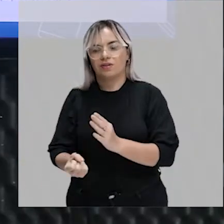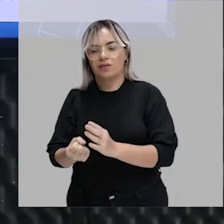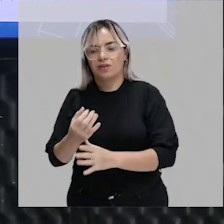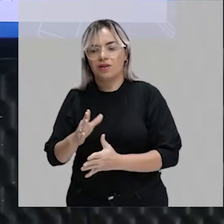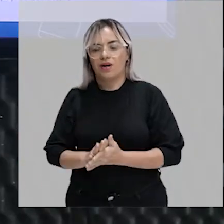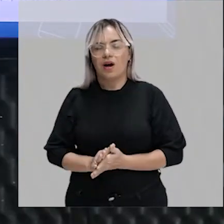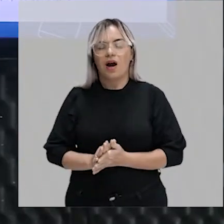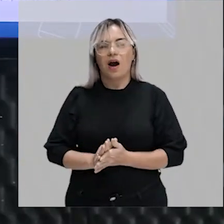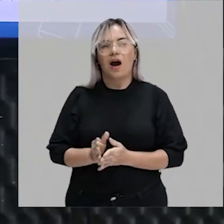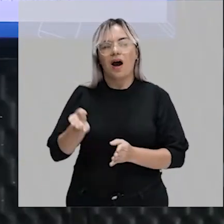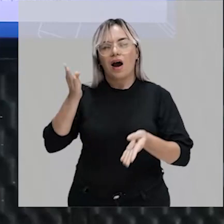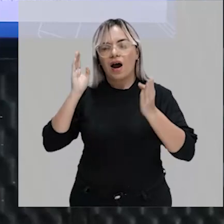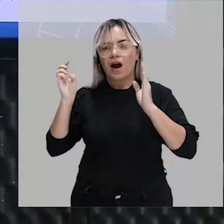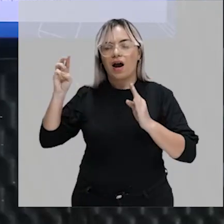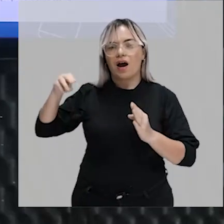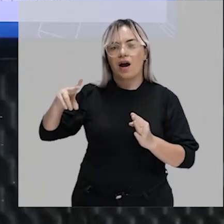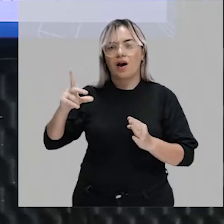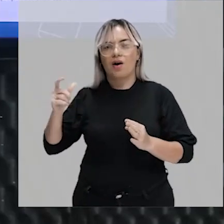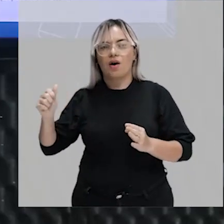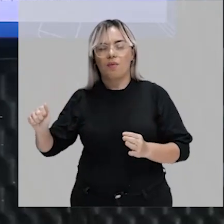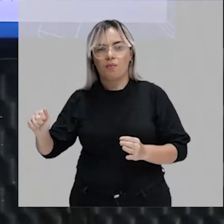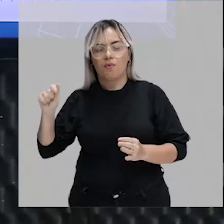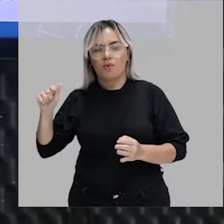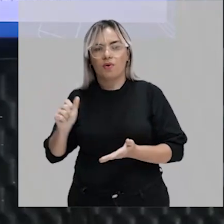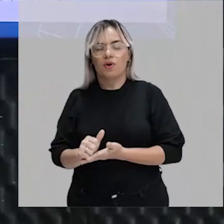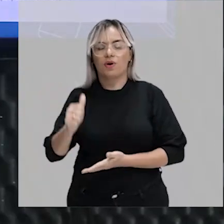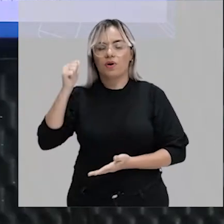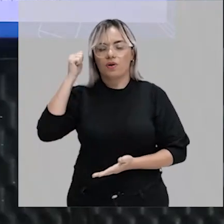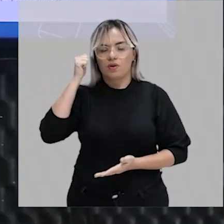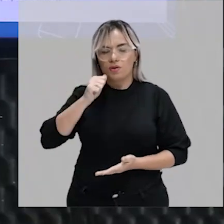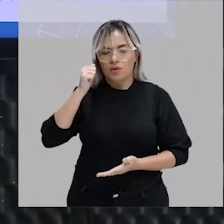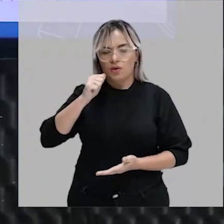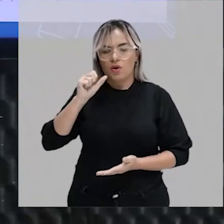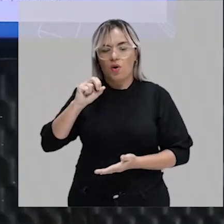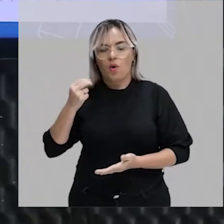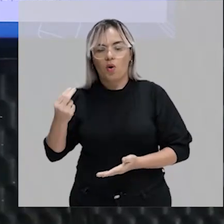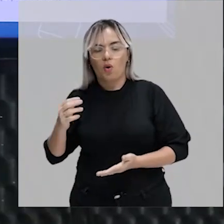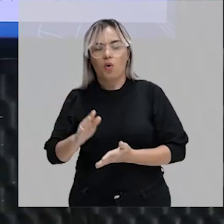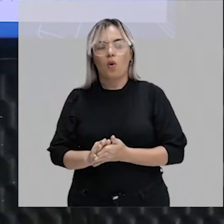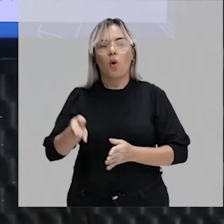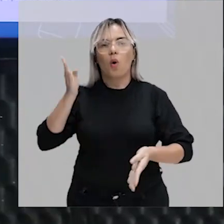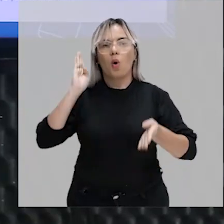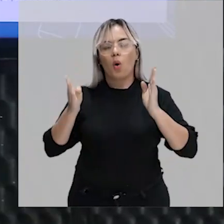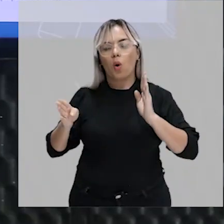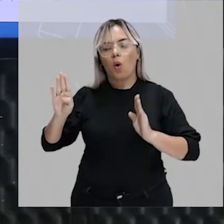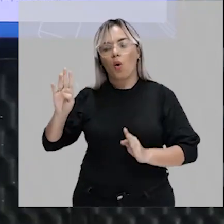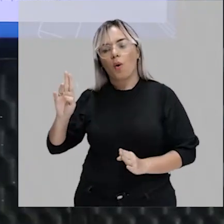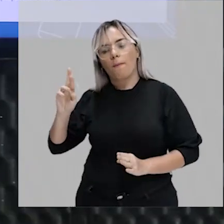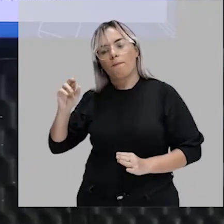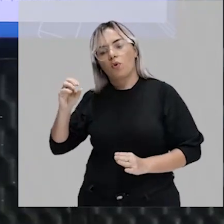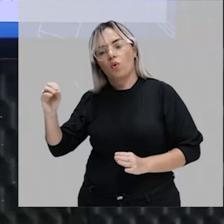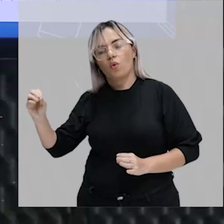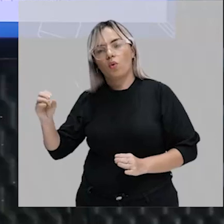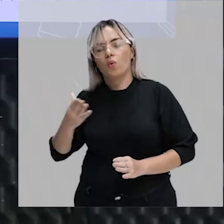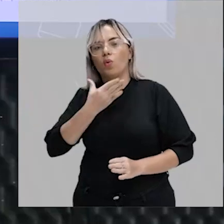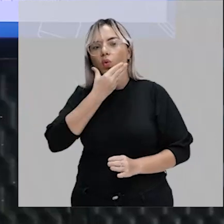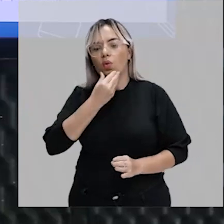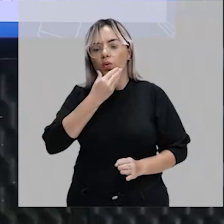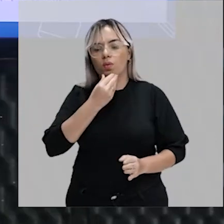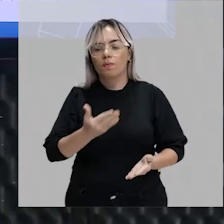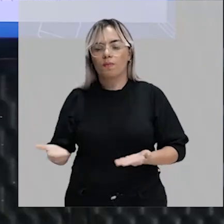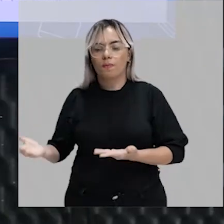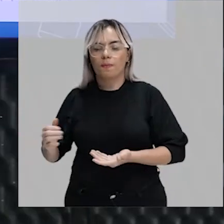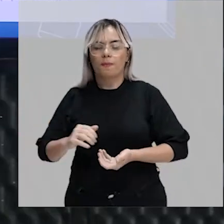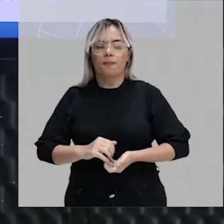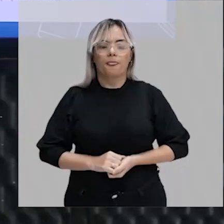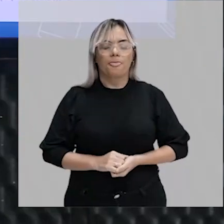ou o burro. A mula se for do sexo feminino, se o híbrido for do sexo feminino, e o burro se ele for do sexo masculino, ou o burro, né, no